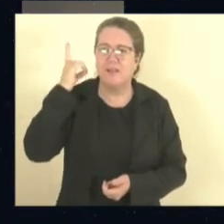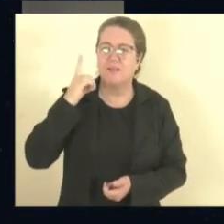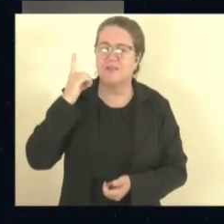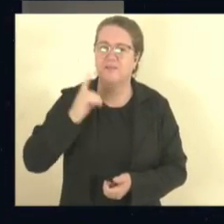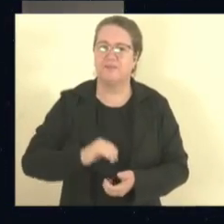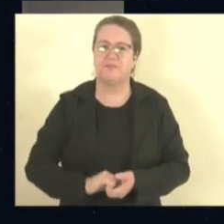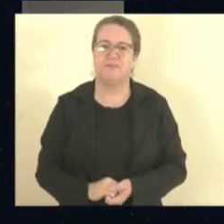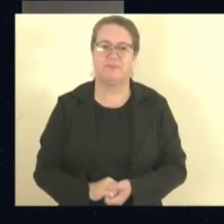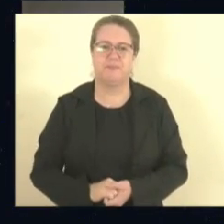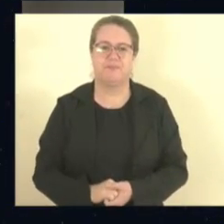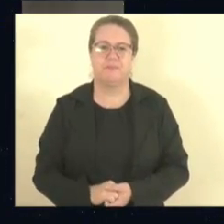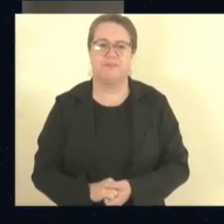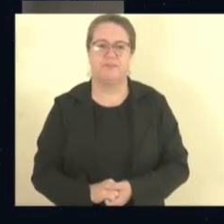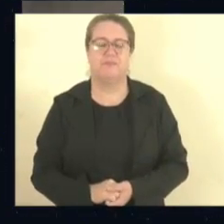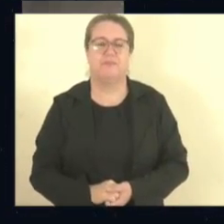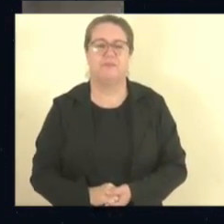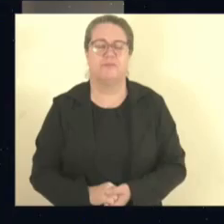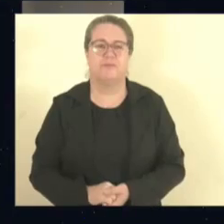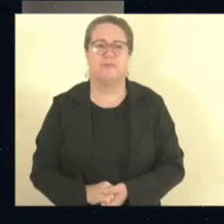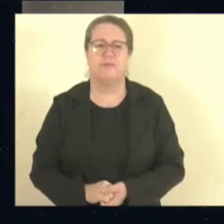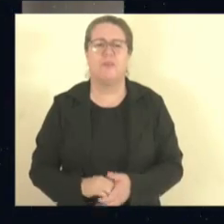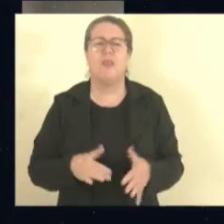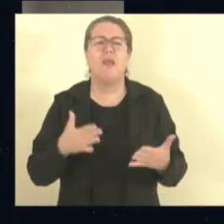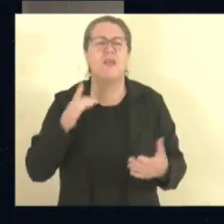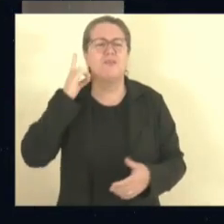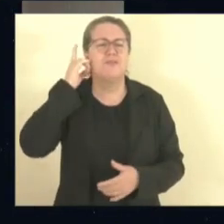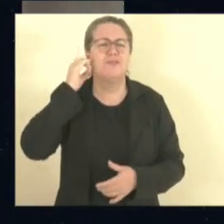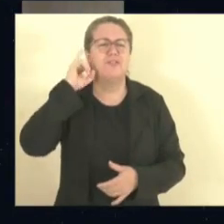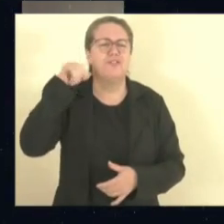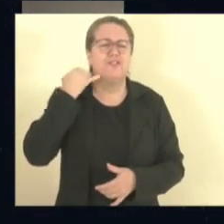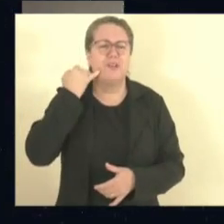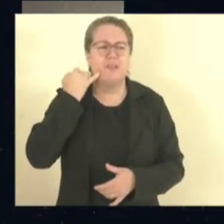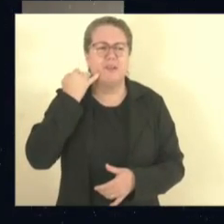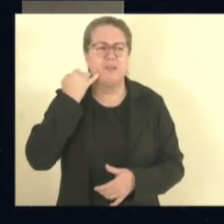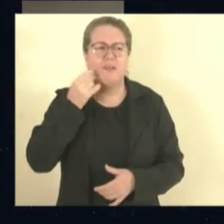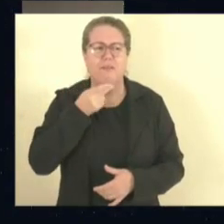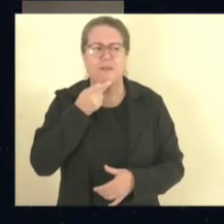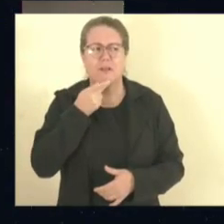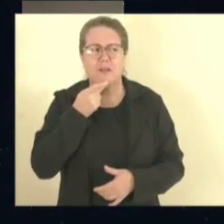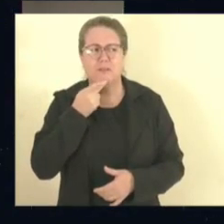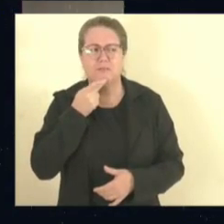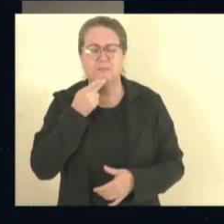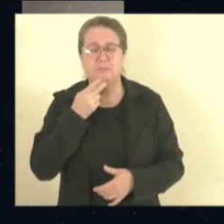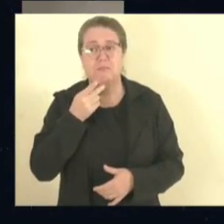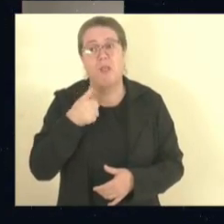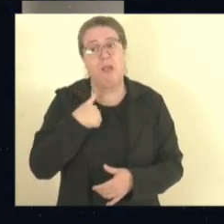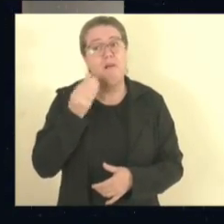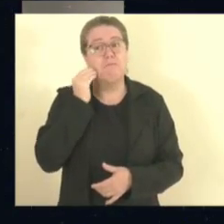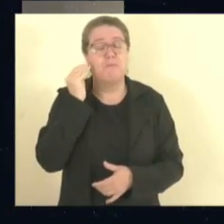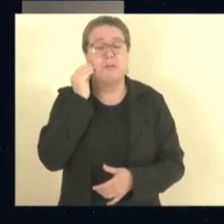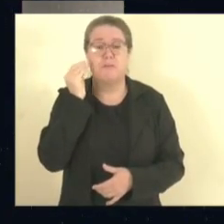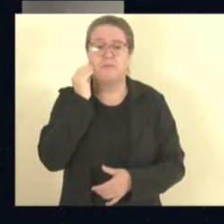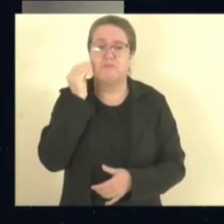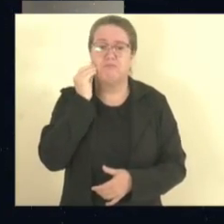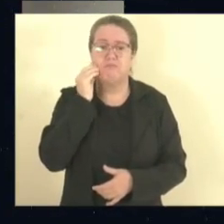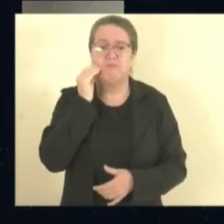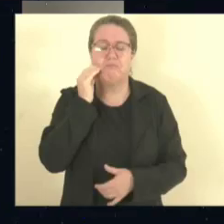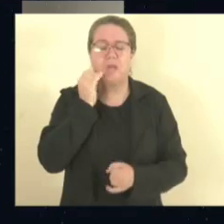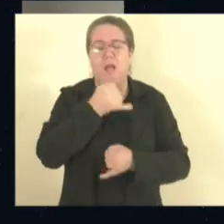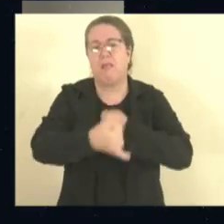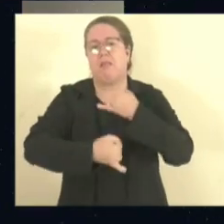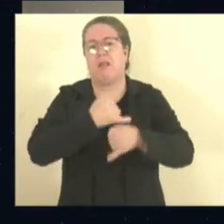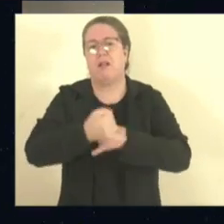Eu não estou... É deputada Janete que está falando? Estou tentando falar. Janete. Alô? Essa internet tinha